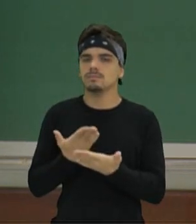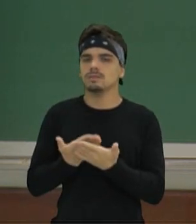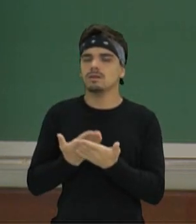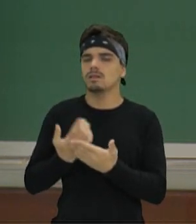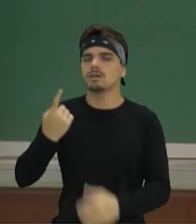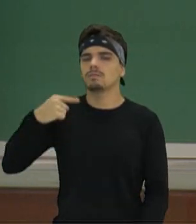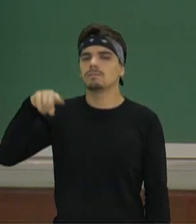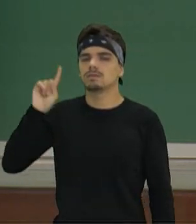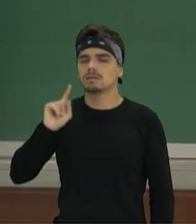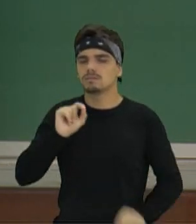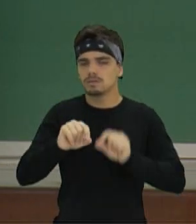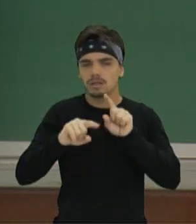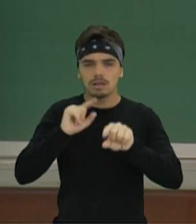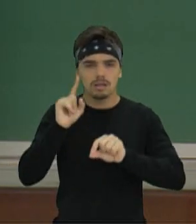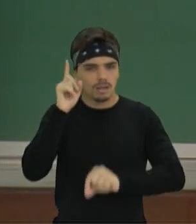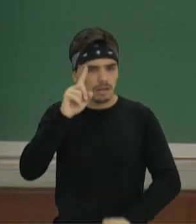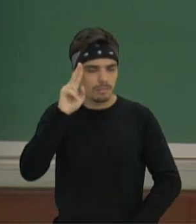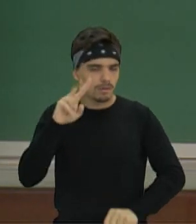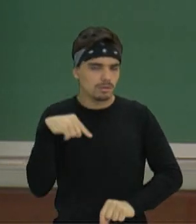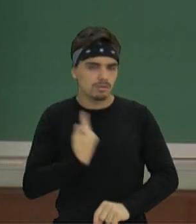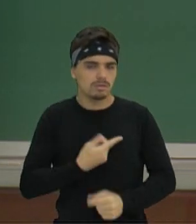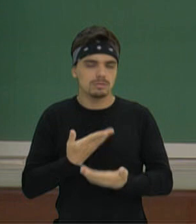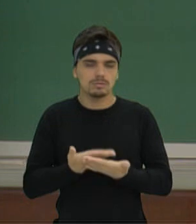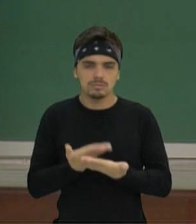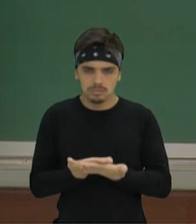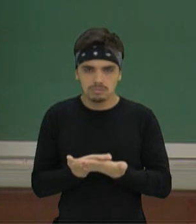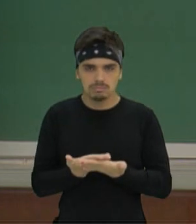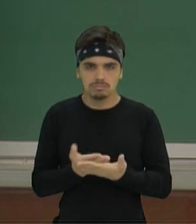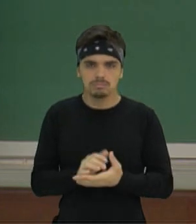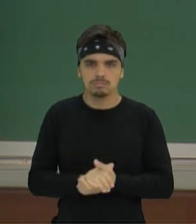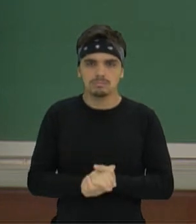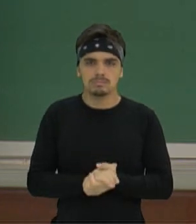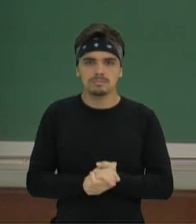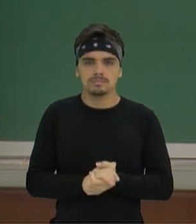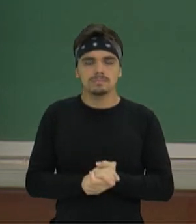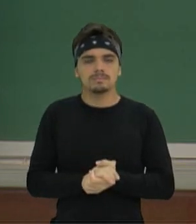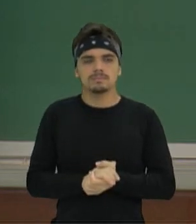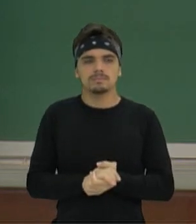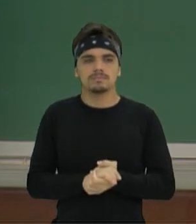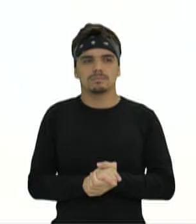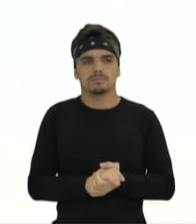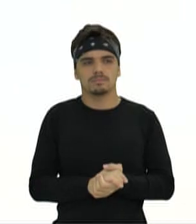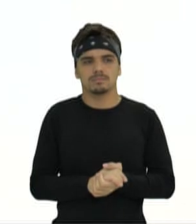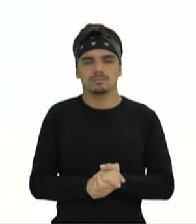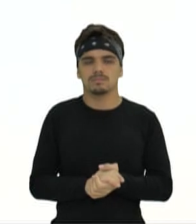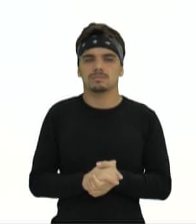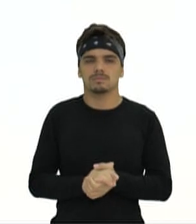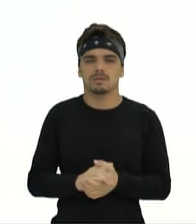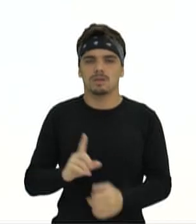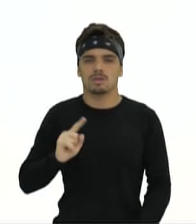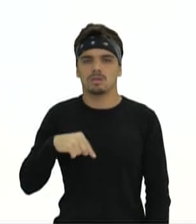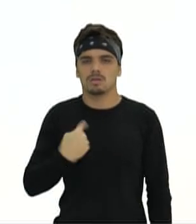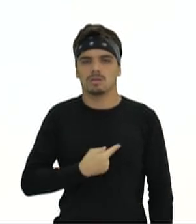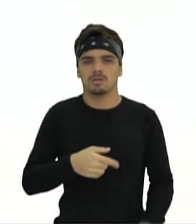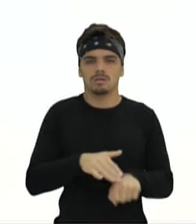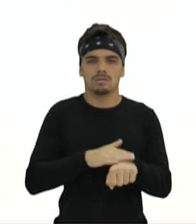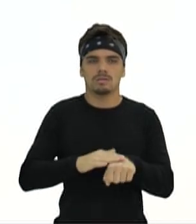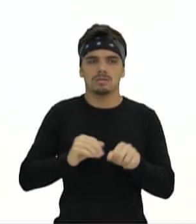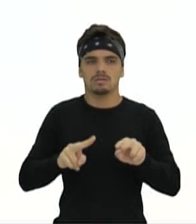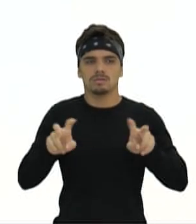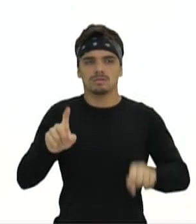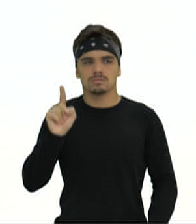you remember what we studied? Vocês, por um acaso, se lembram do que a gente conversou? Nós falamos sobre os